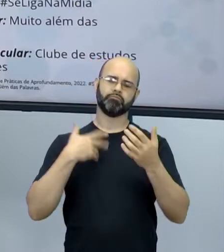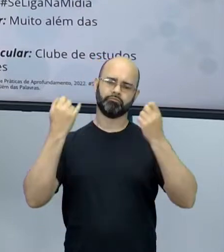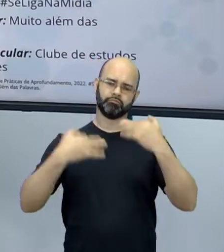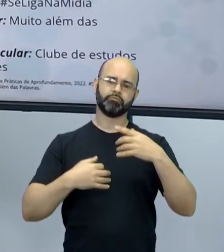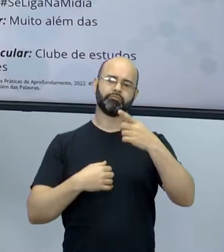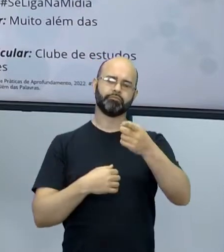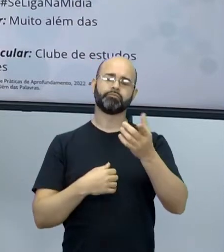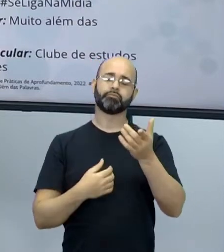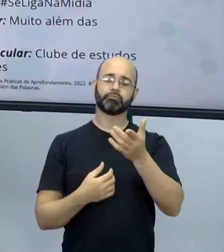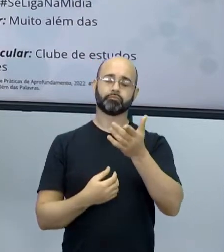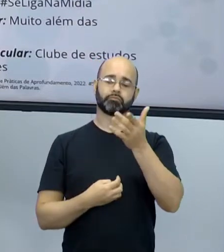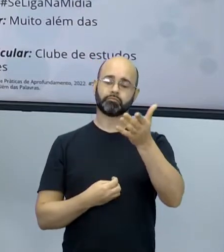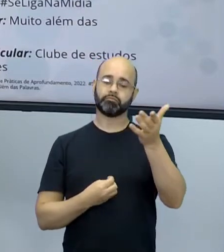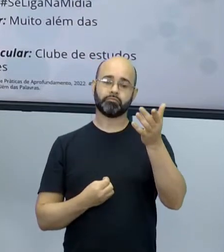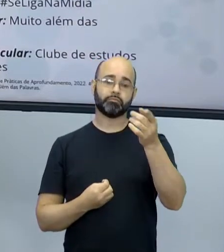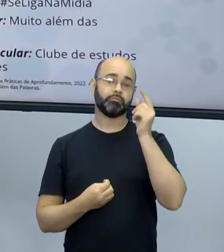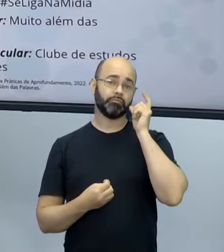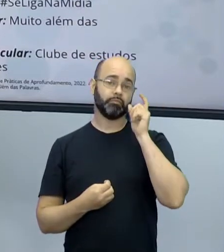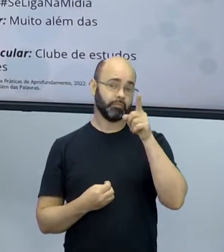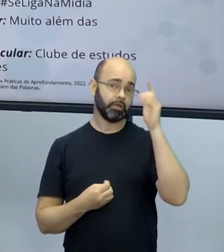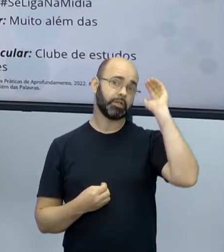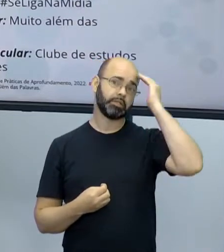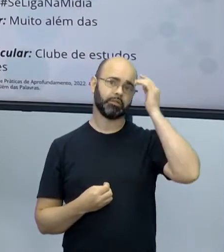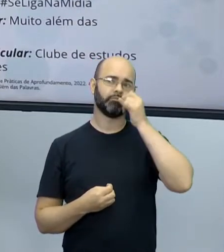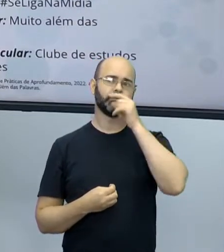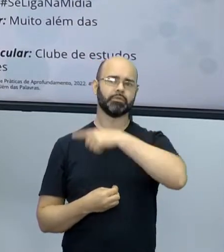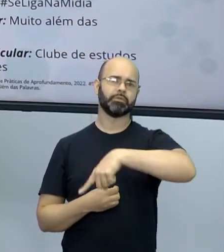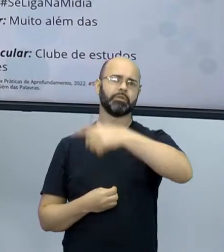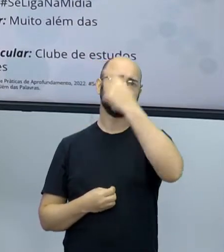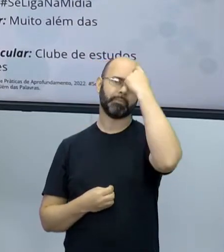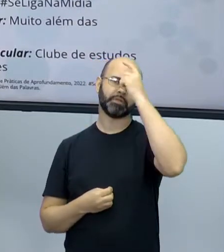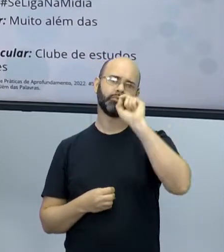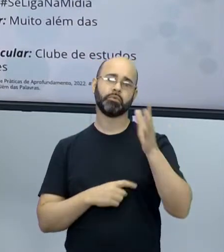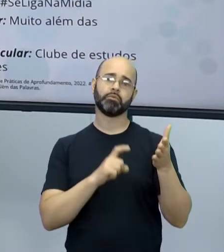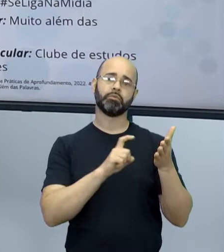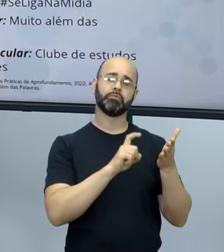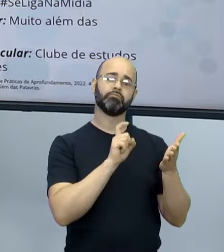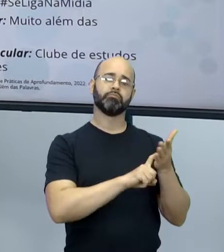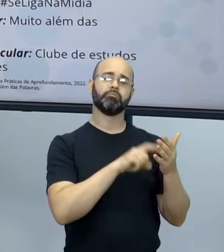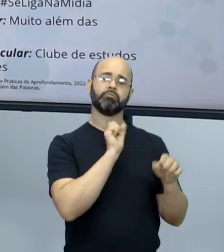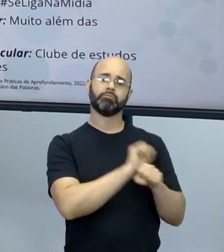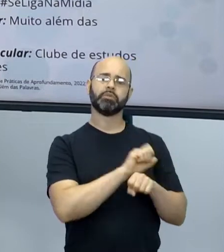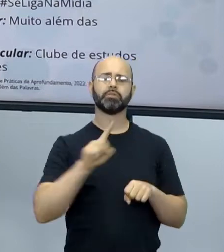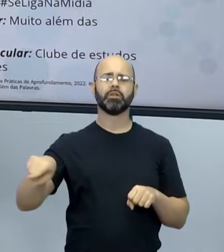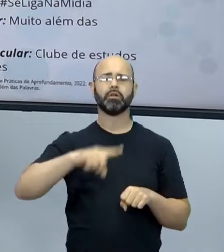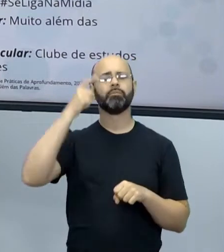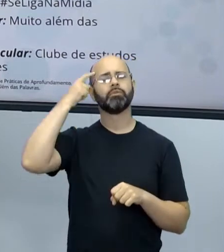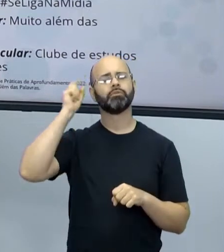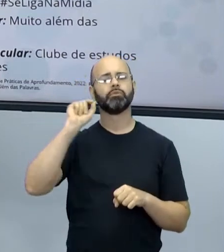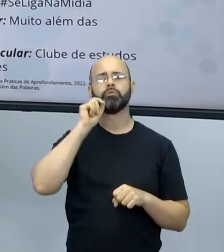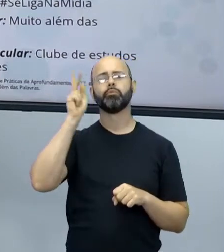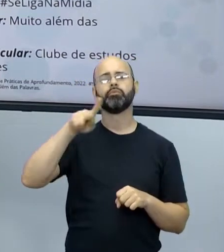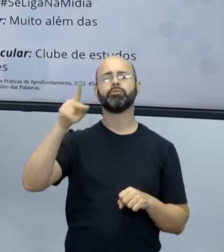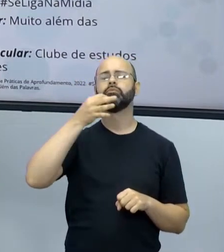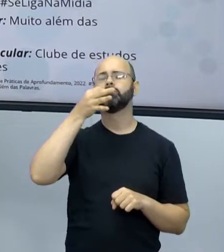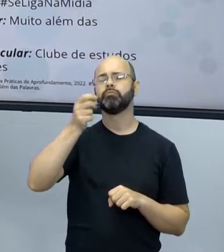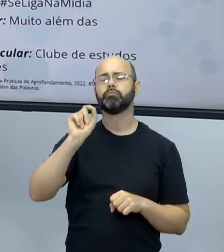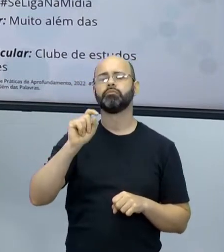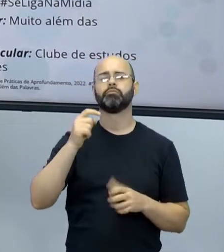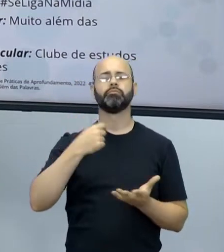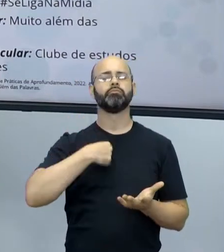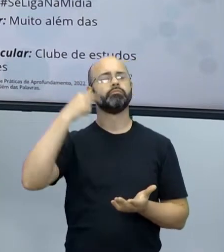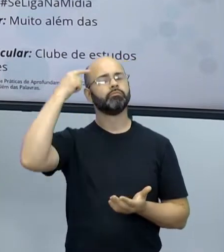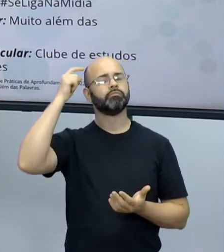interessante que você percebesse o que seus colegas pensam. Sempre trazer informação nova, né? Seria interessante isso, o que o professor pensa a respeito, o que você pensa a